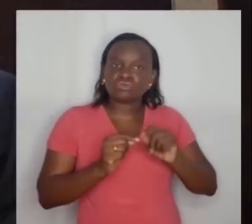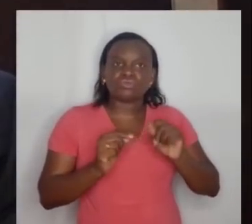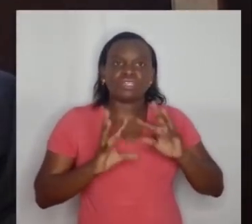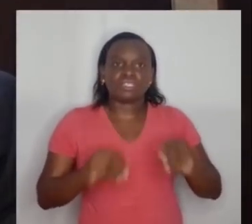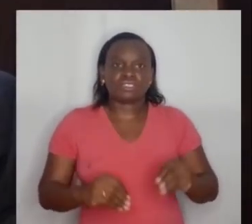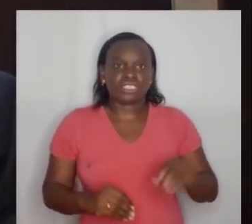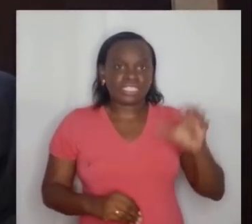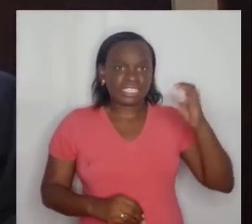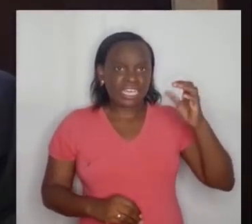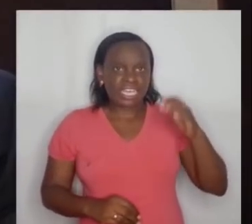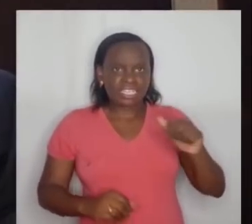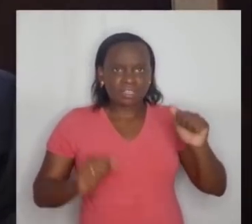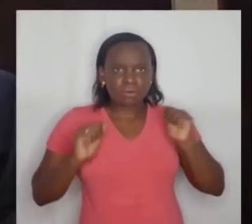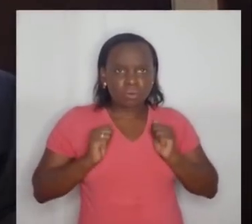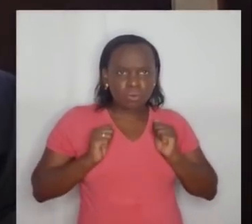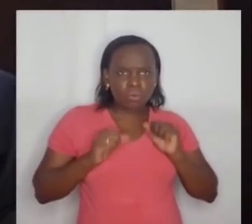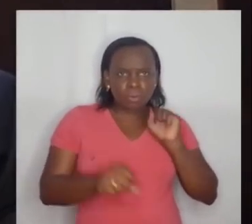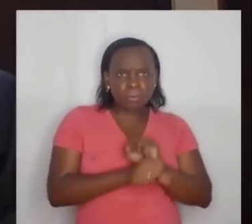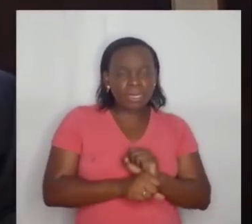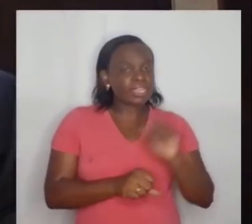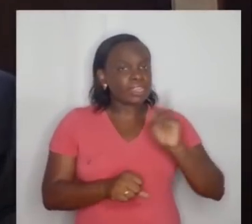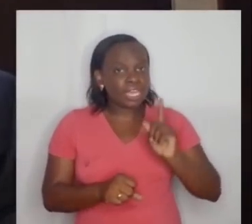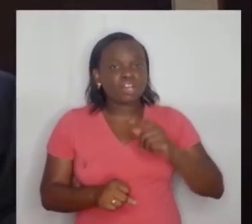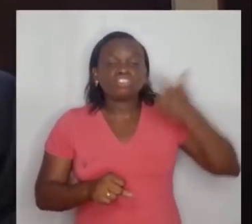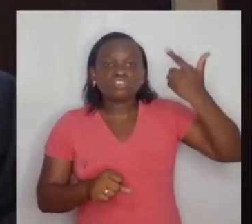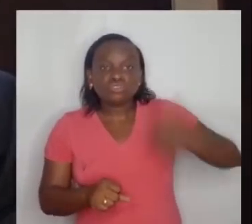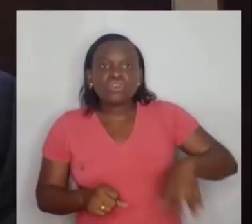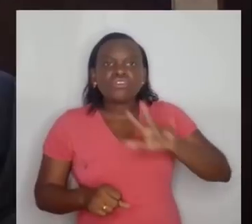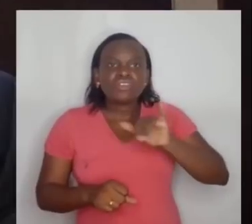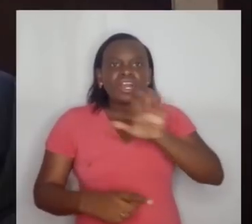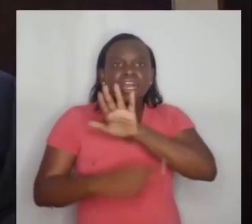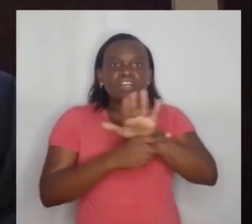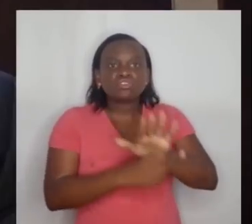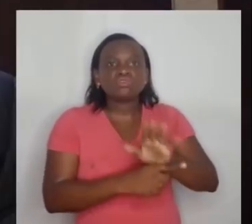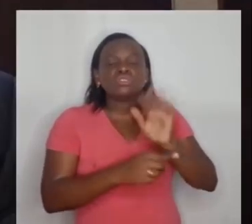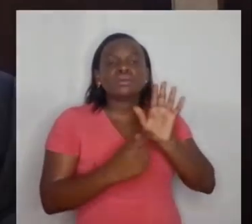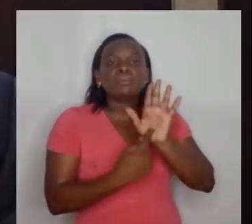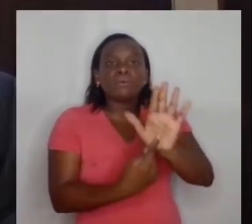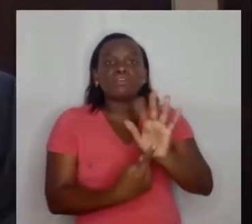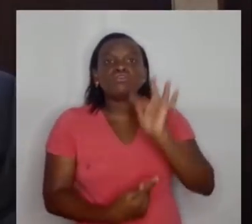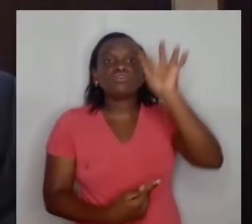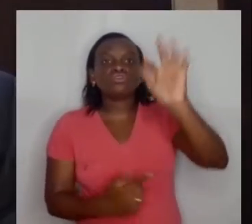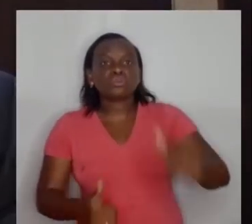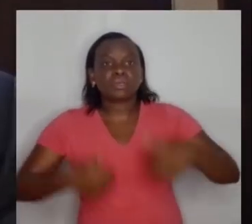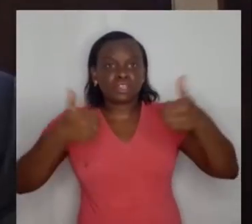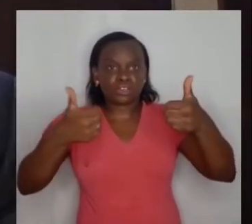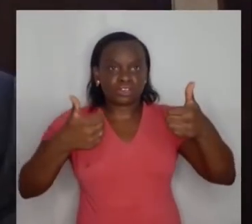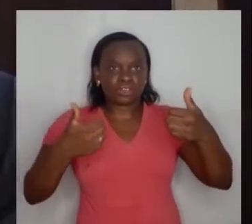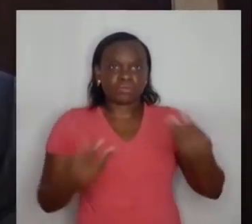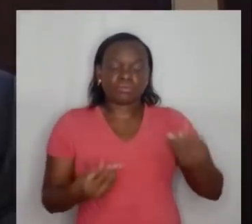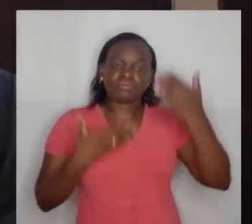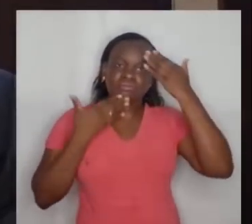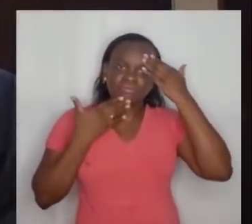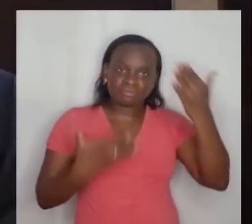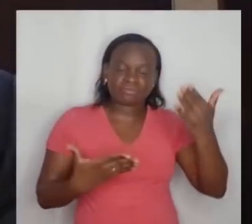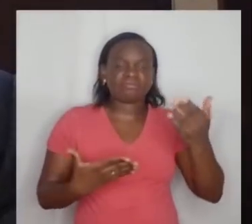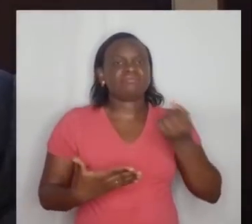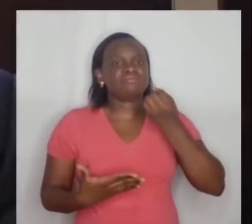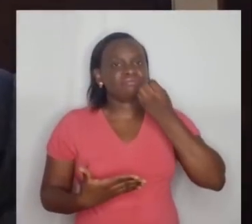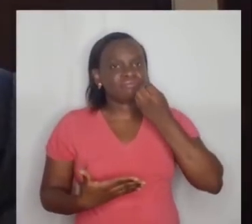ciência não se resigna e, mais uma vez, nos apontará um futuro melhor. Muito obrigado